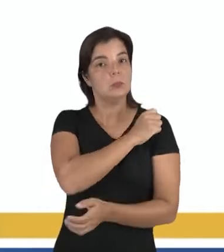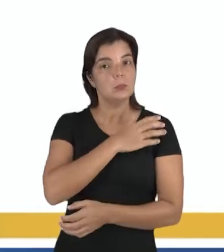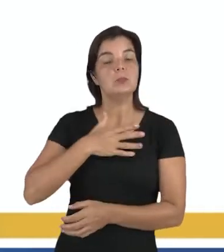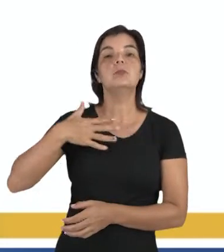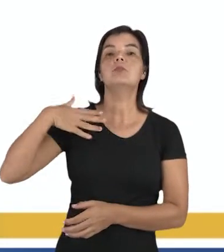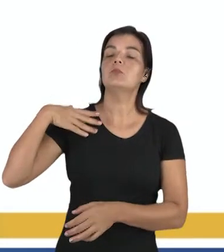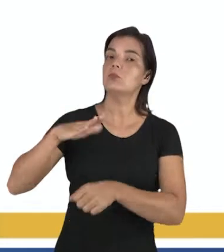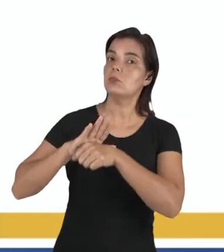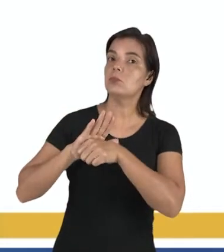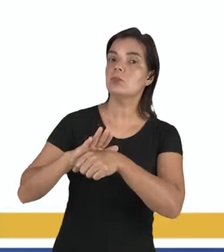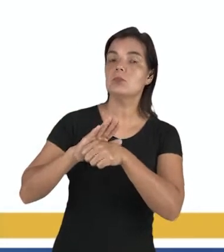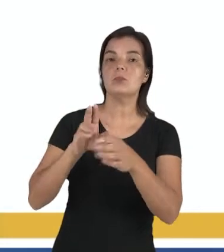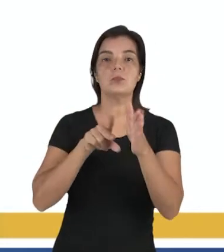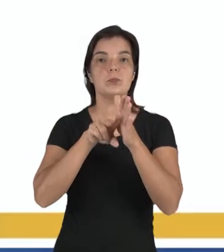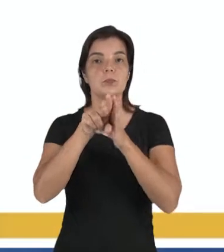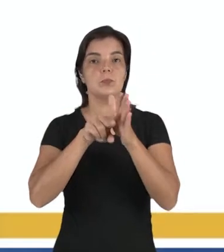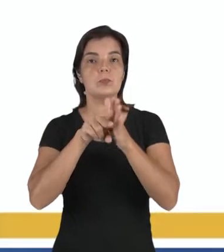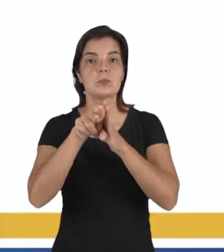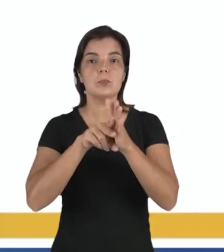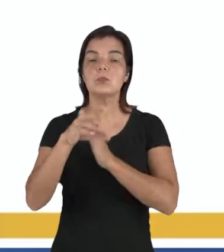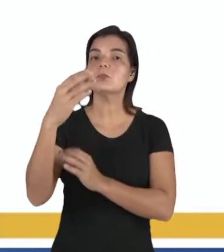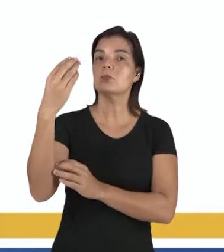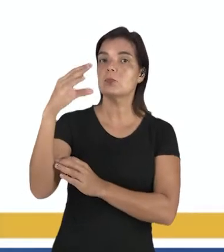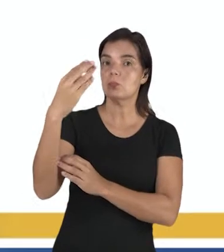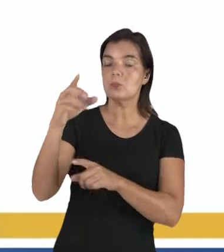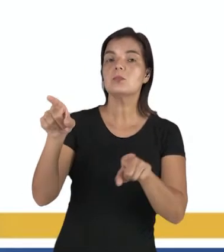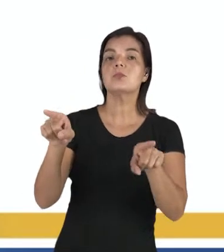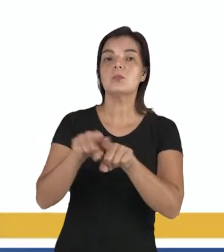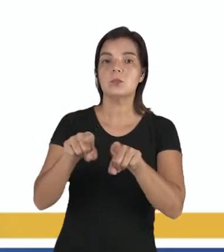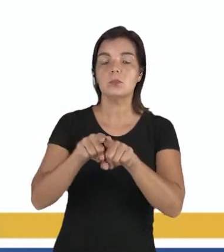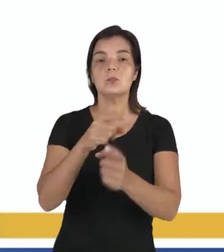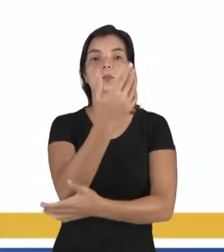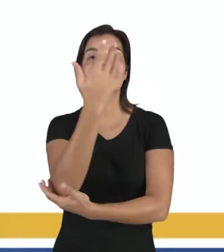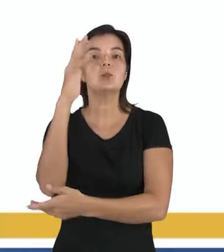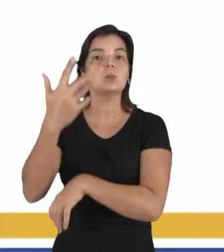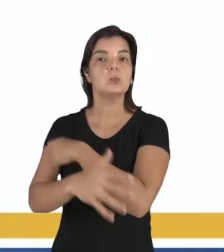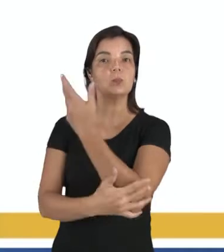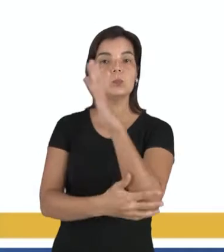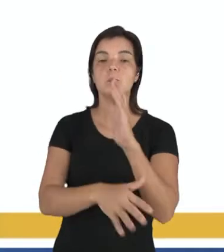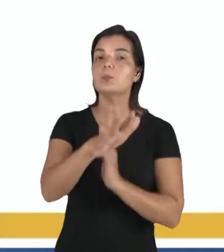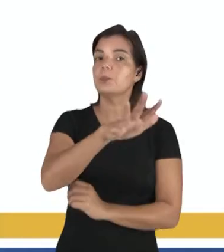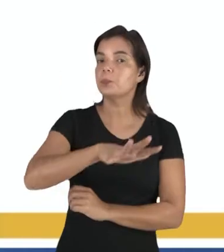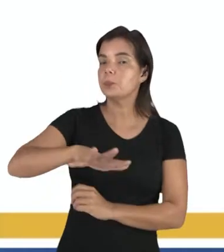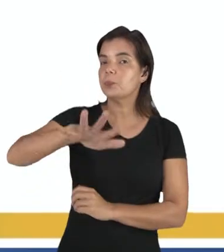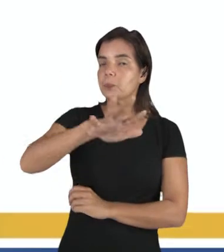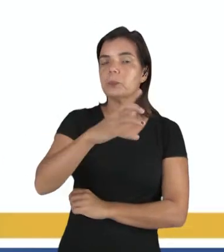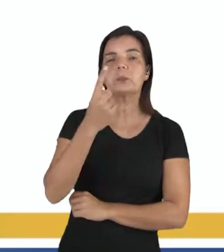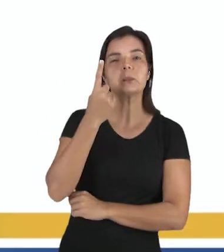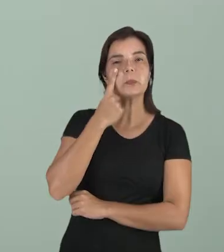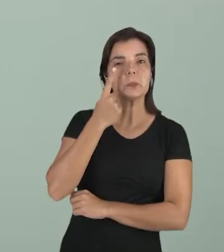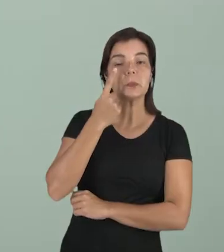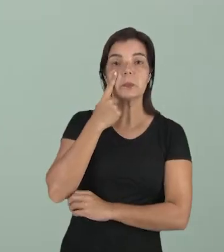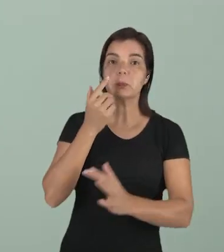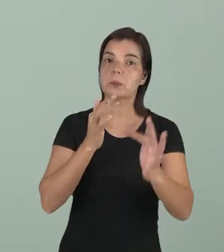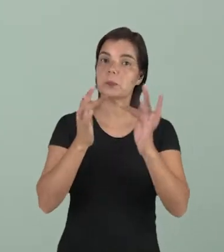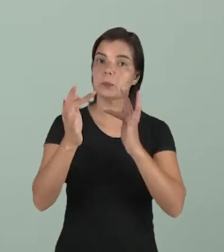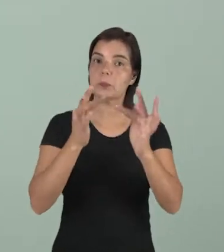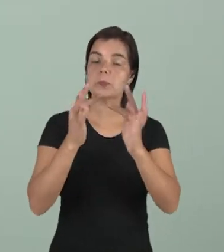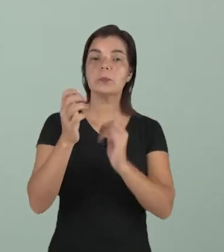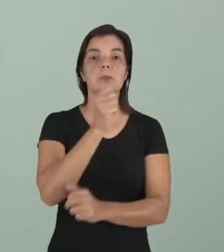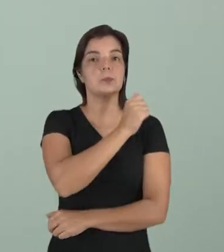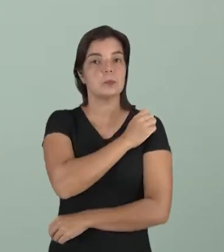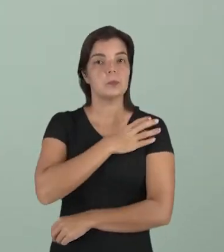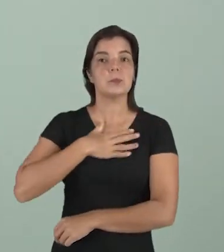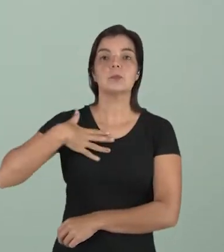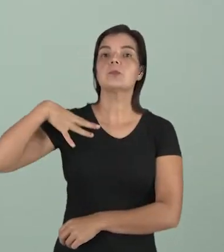grande contribuição para a biologia, para as ciências físicas, as ciências da natureza em geral, mas hoje a gente vai se deter mais na física de